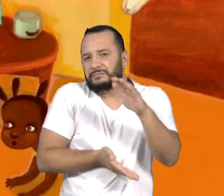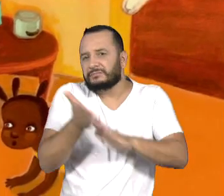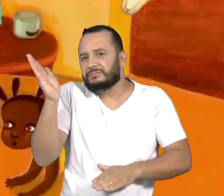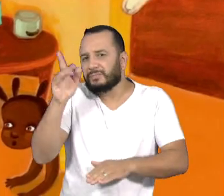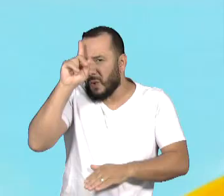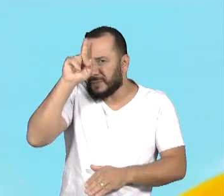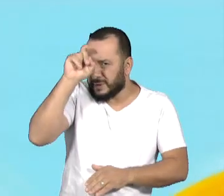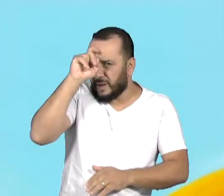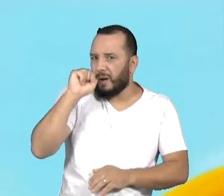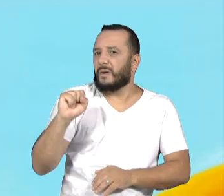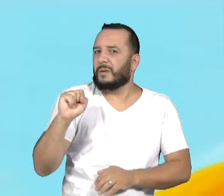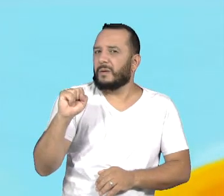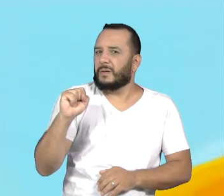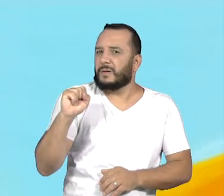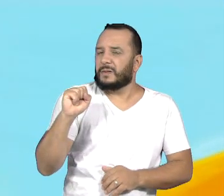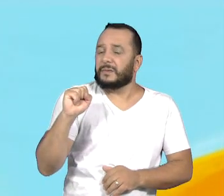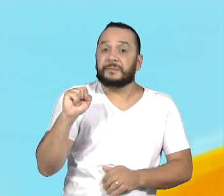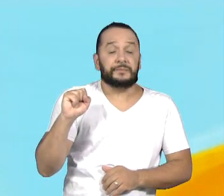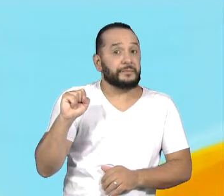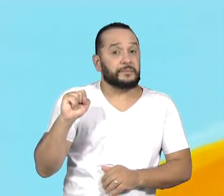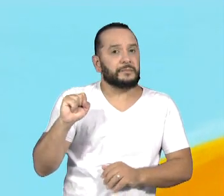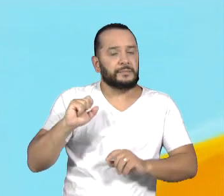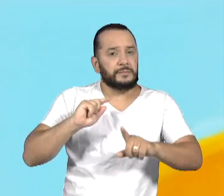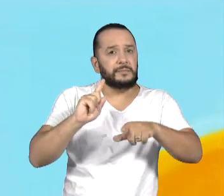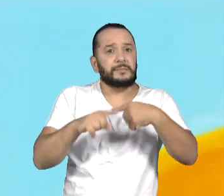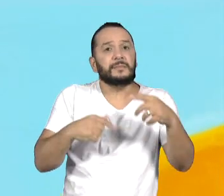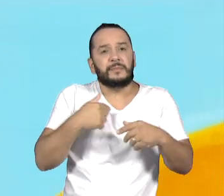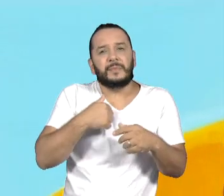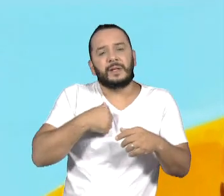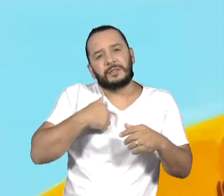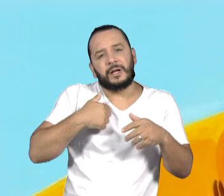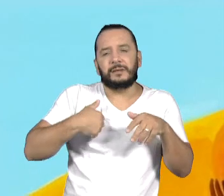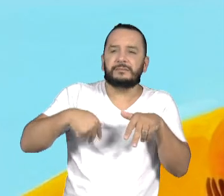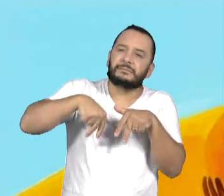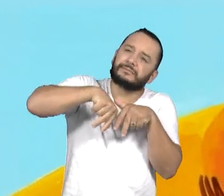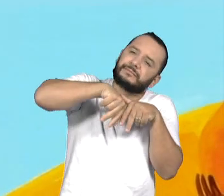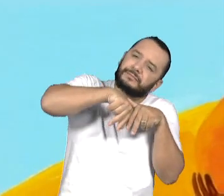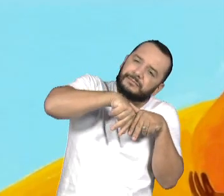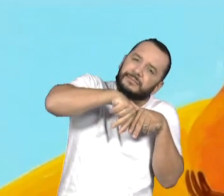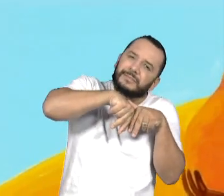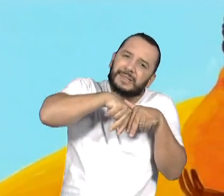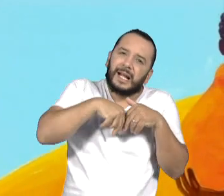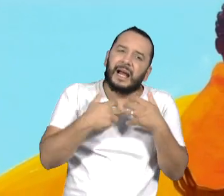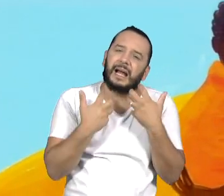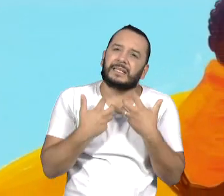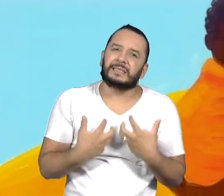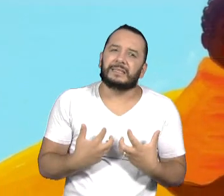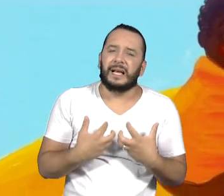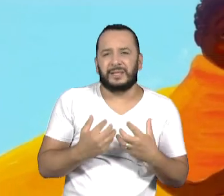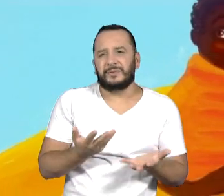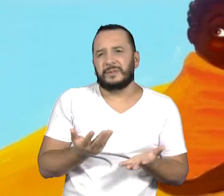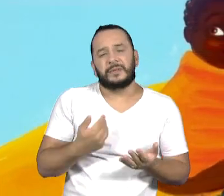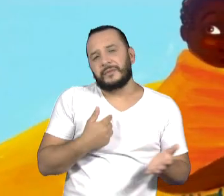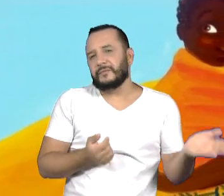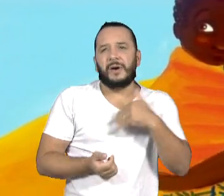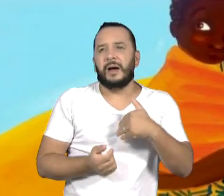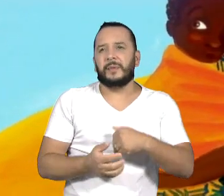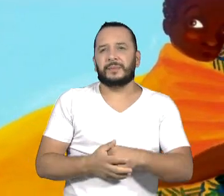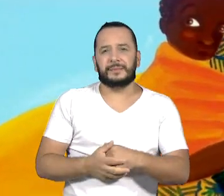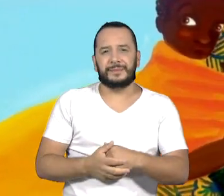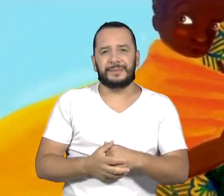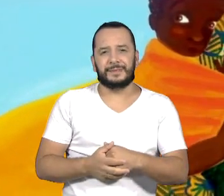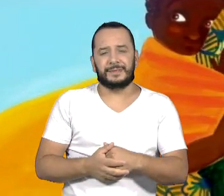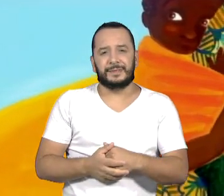para o hospital no colo da mãe eles estão cansados vamos lá da mãe